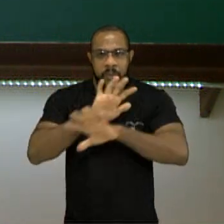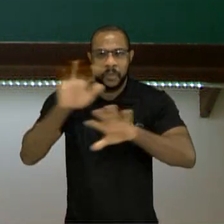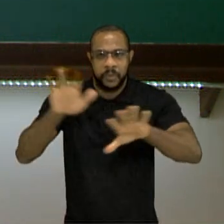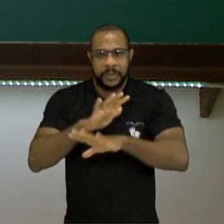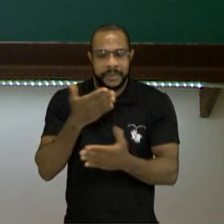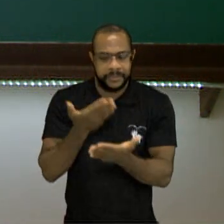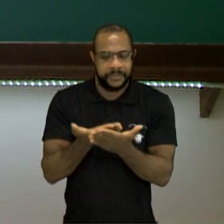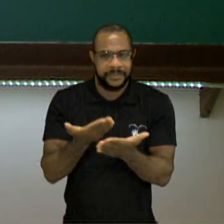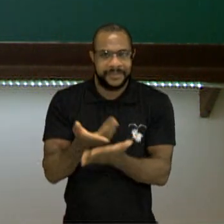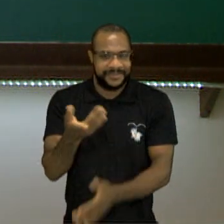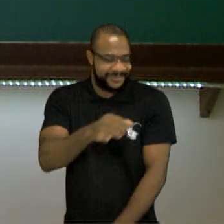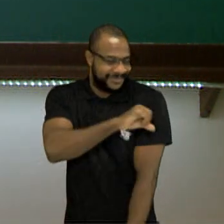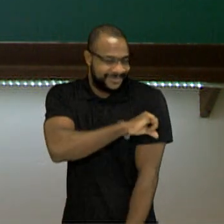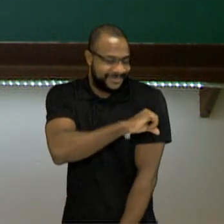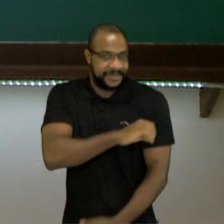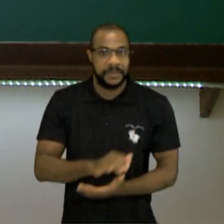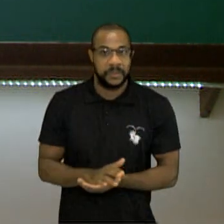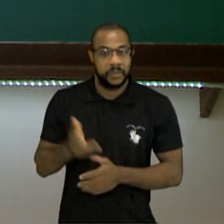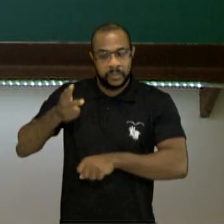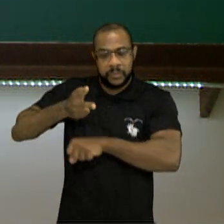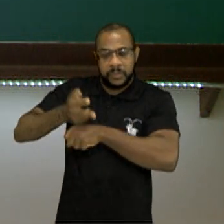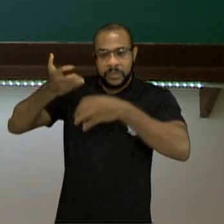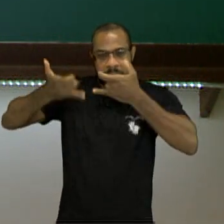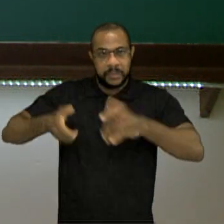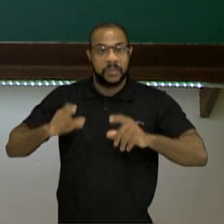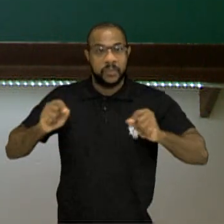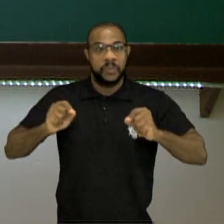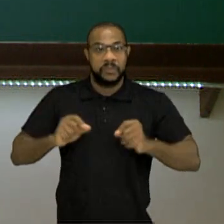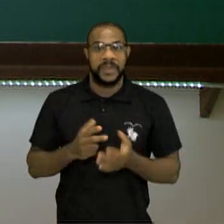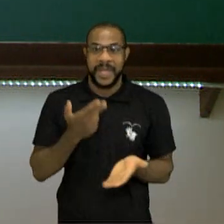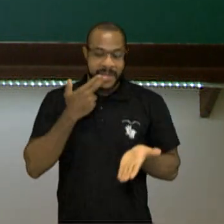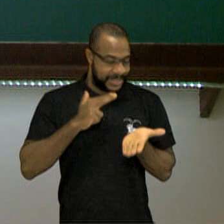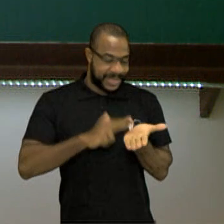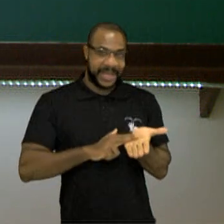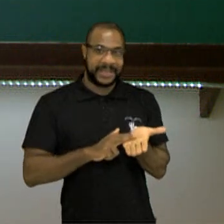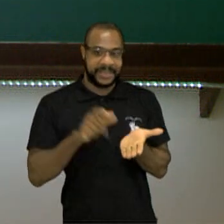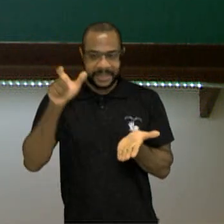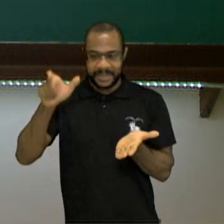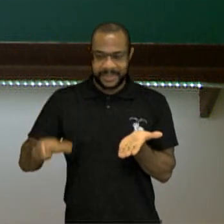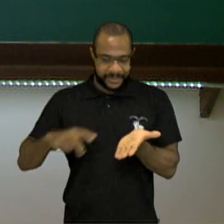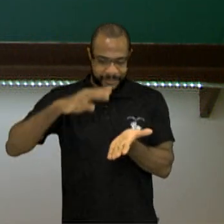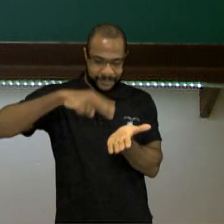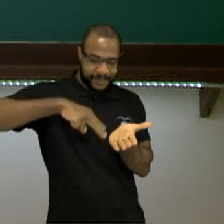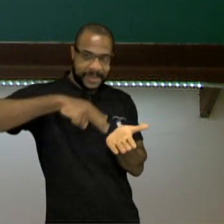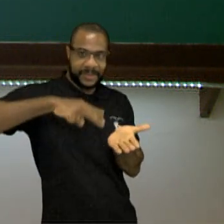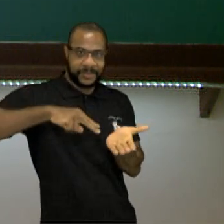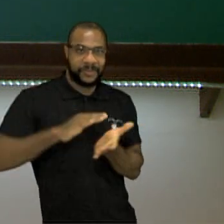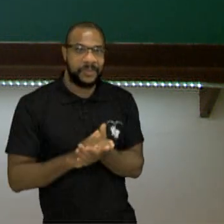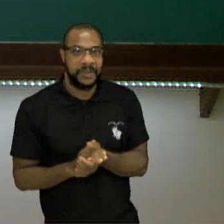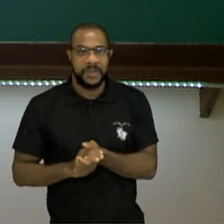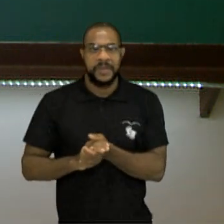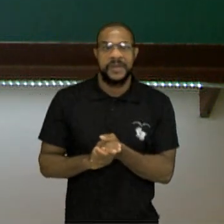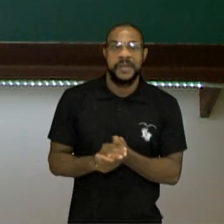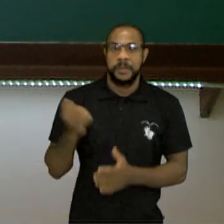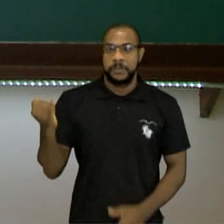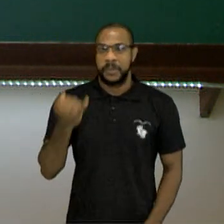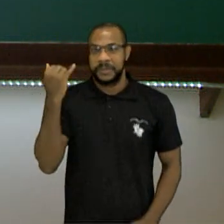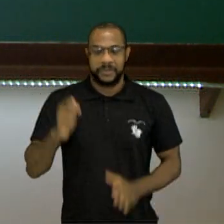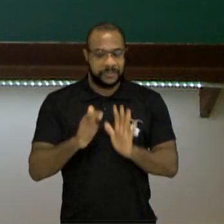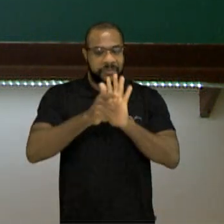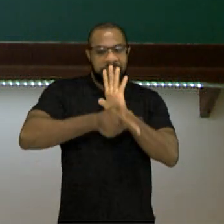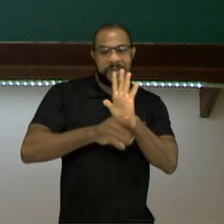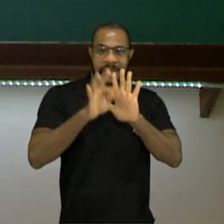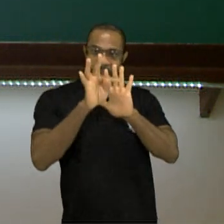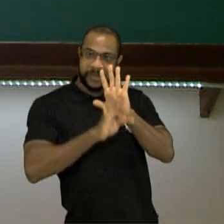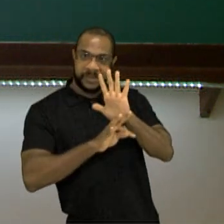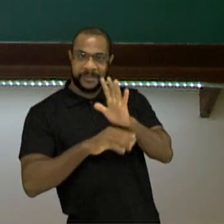estudante do 9º ano. Neste vídeo vamos falar sobre carta do leitor. Isso mesmo, esse importante gênero textual.